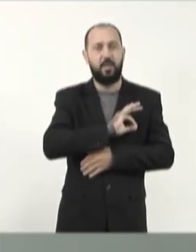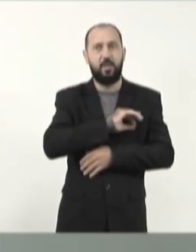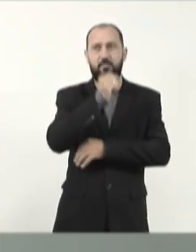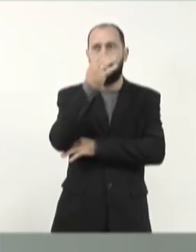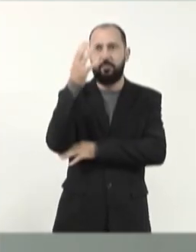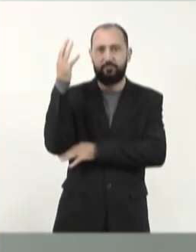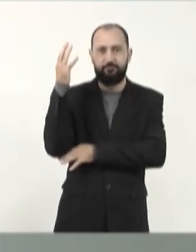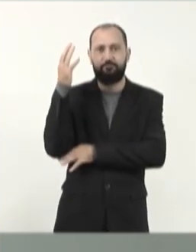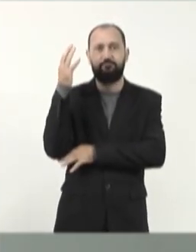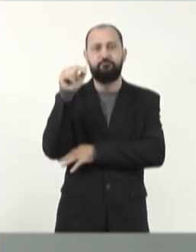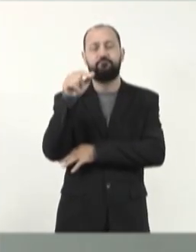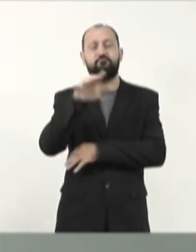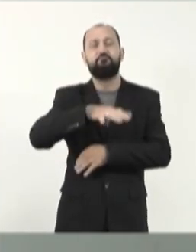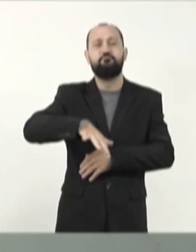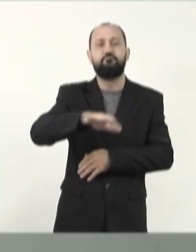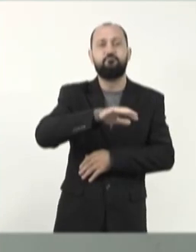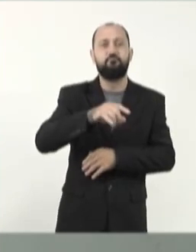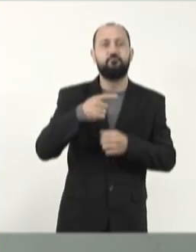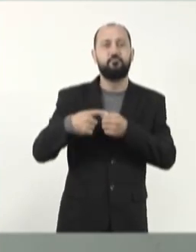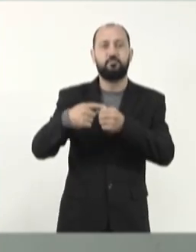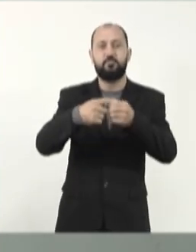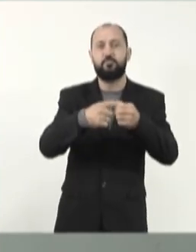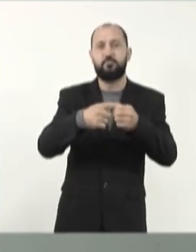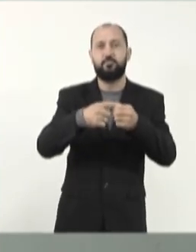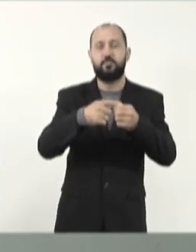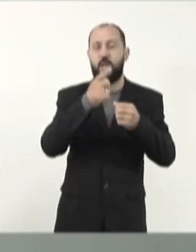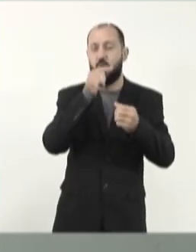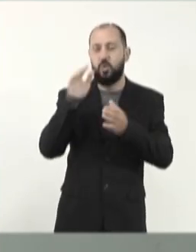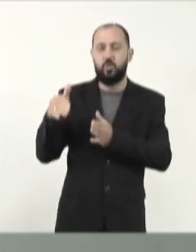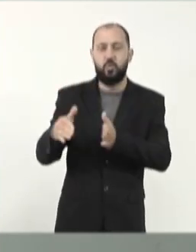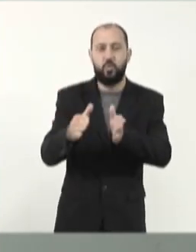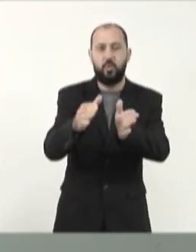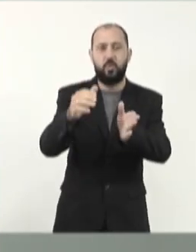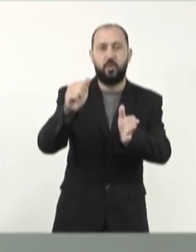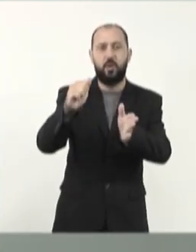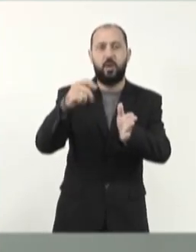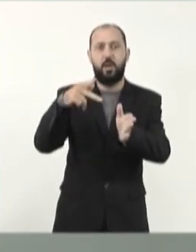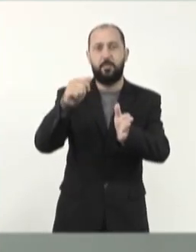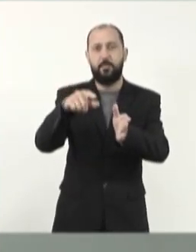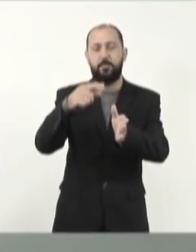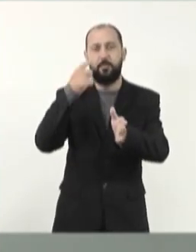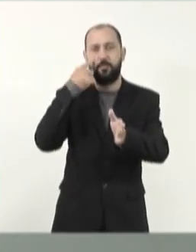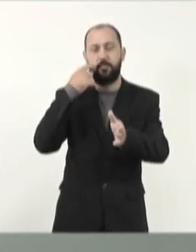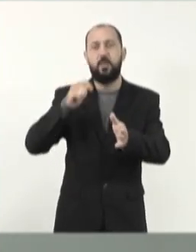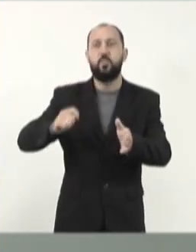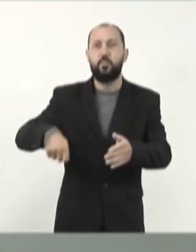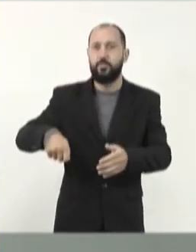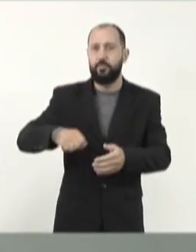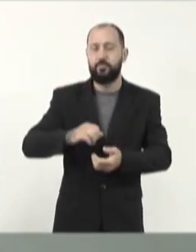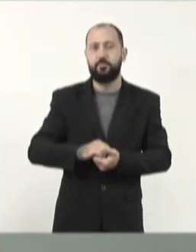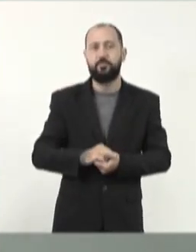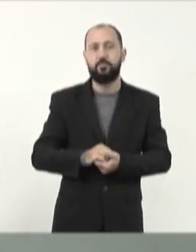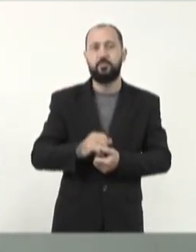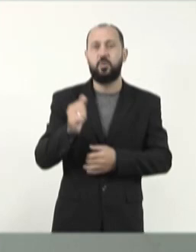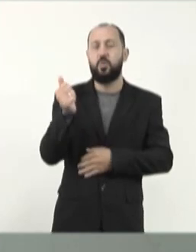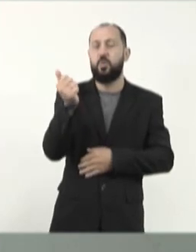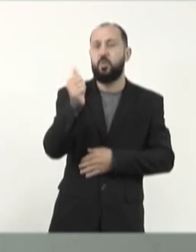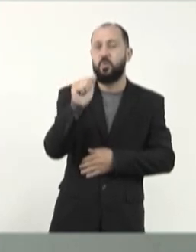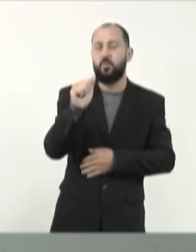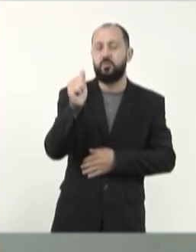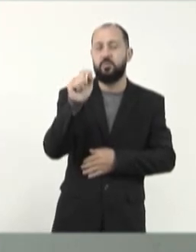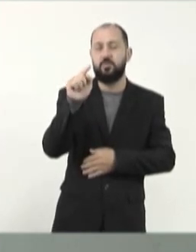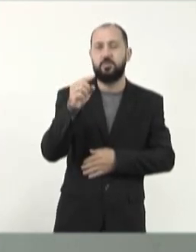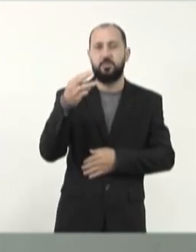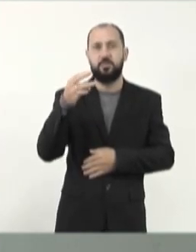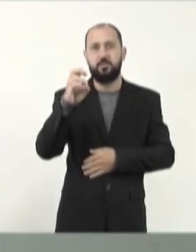forças policiais lá na região da Foz do Rio Apa, lá em Porto Murtinho. Bom, 11 horas e 35 minutos,